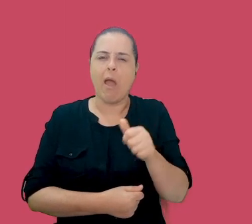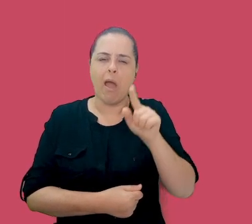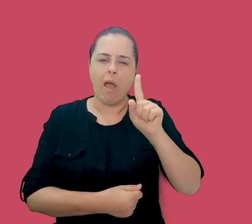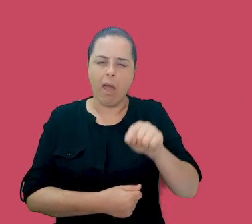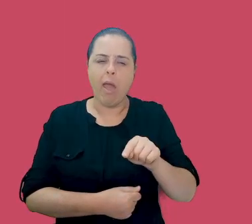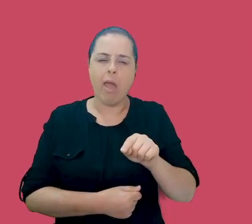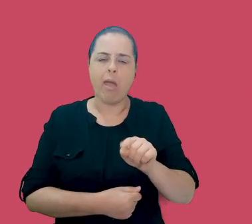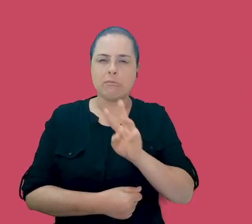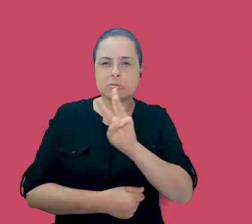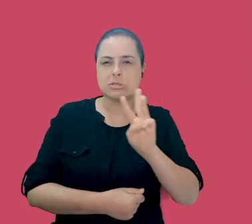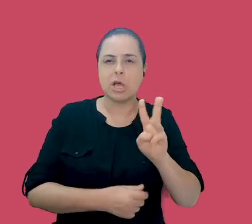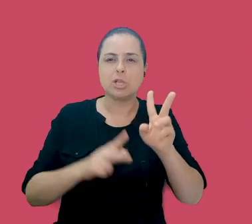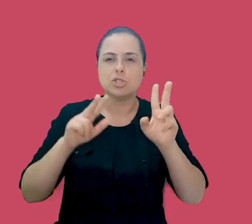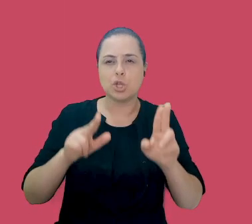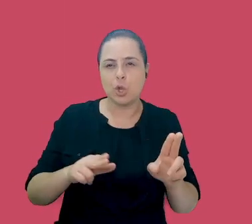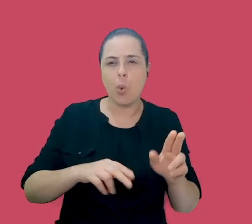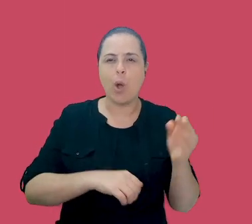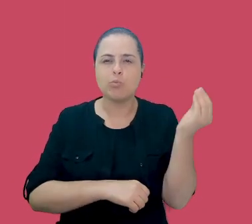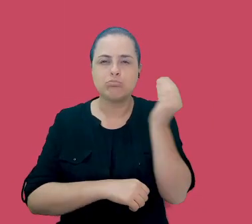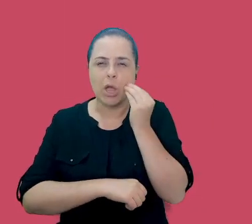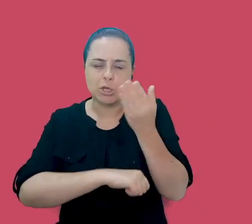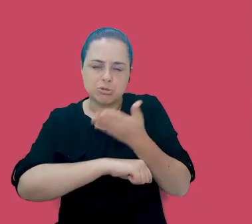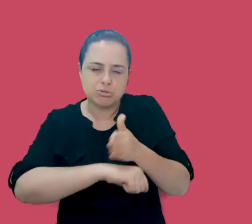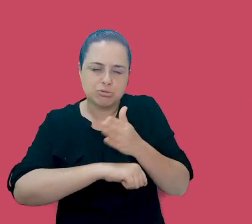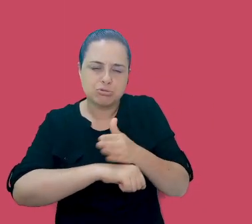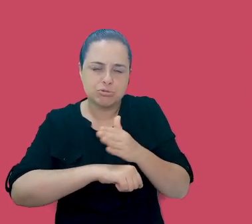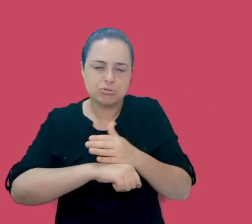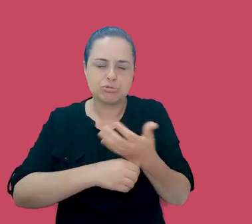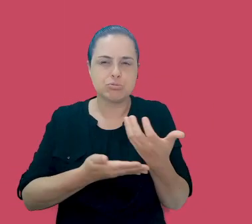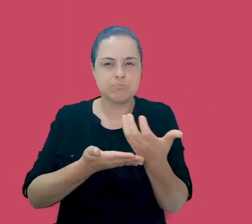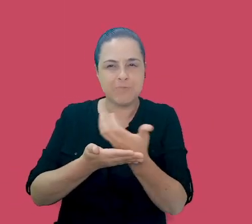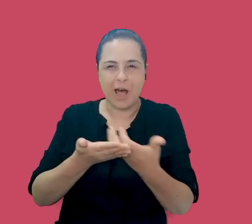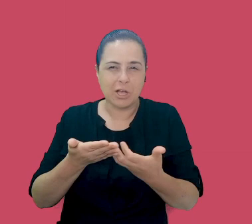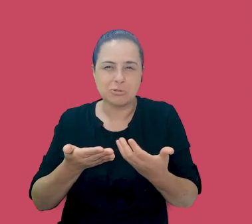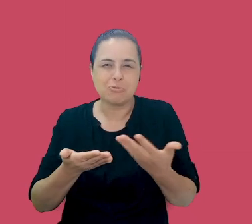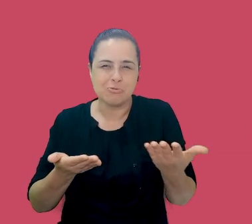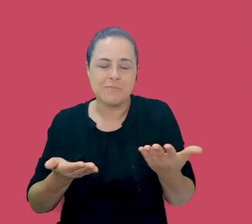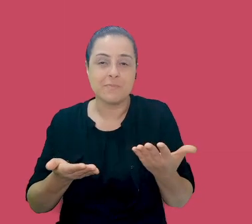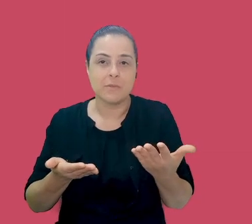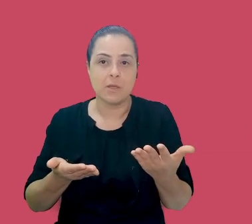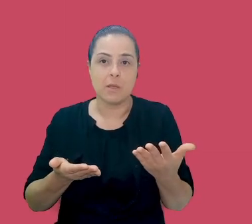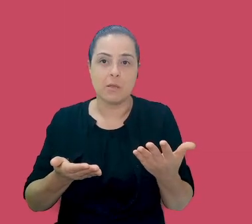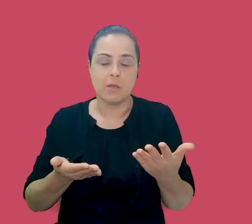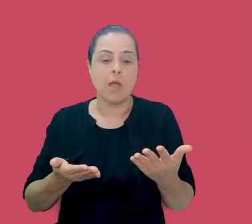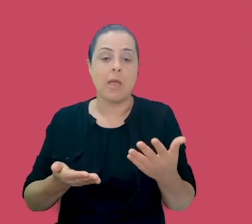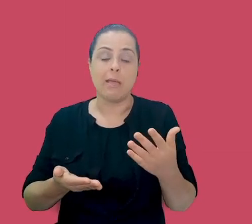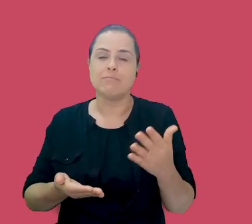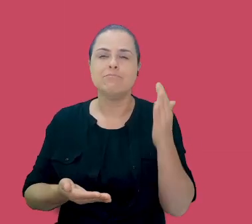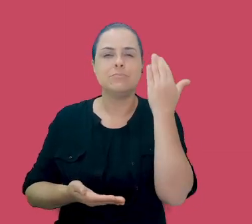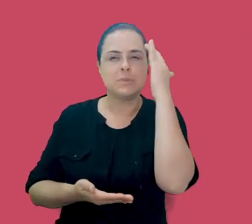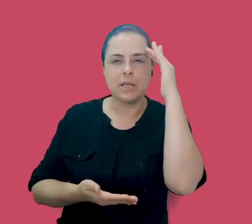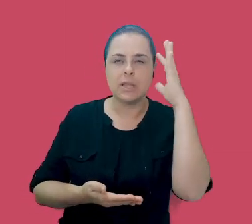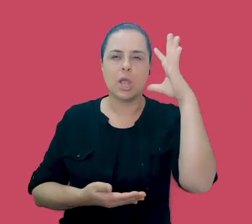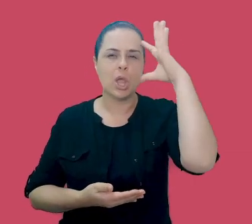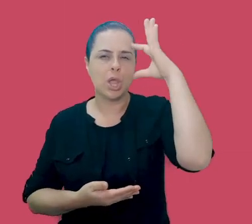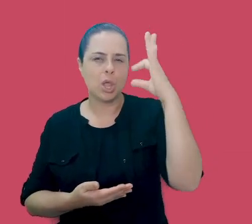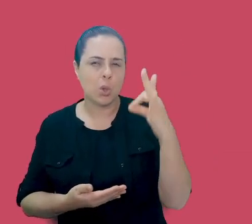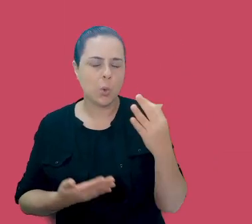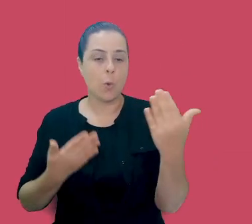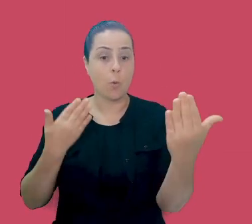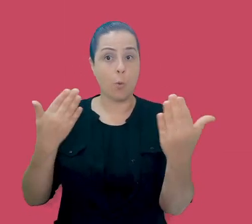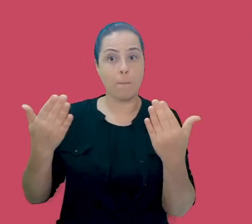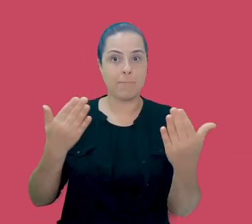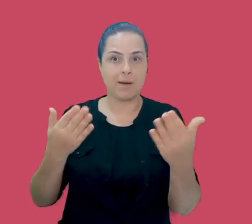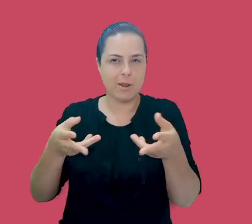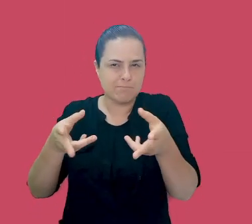Então, eu acho que essa capacidade de questionamento, de discernimento, de não